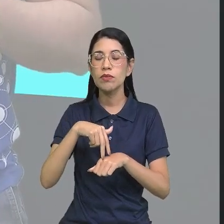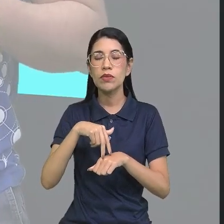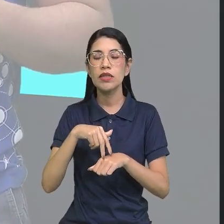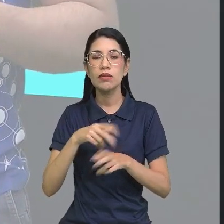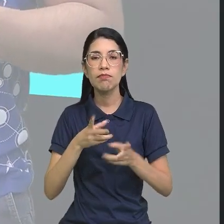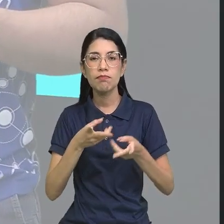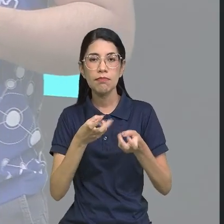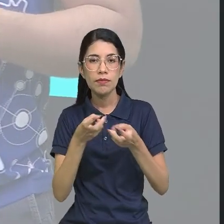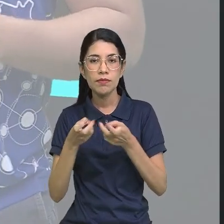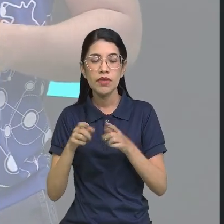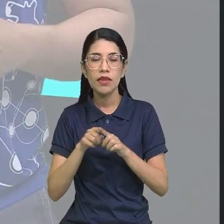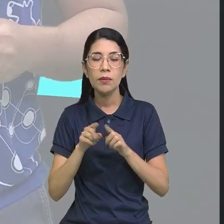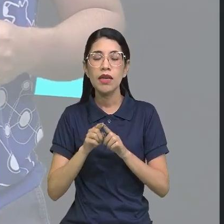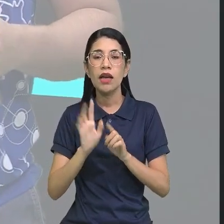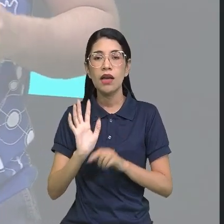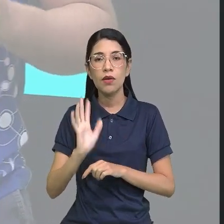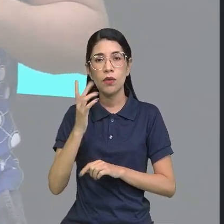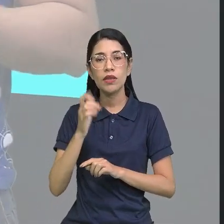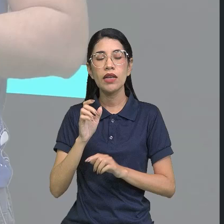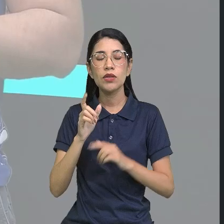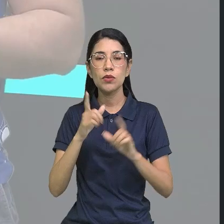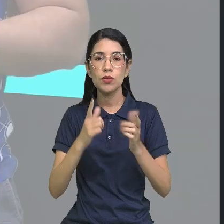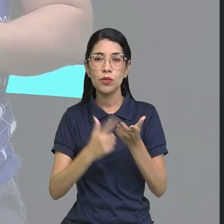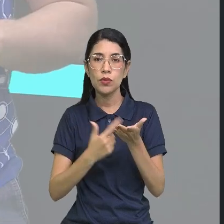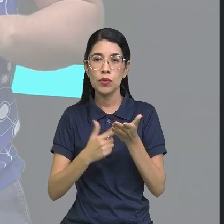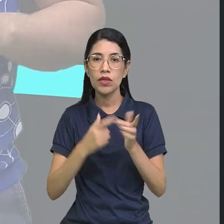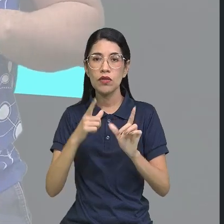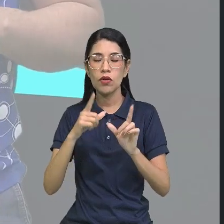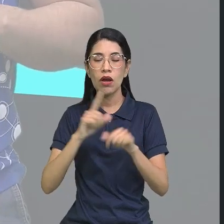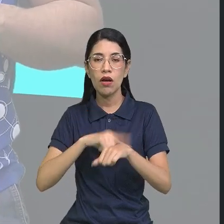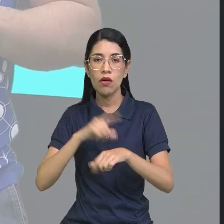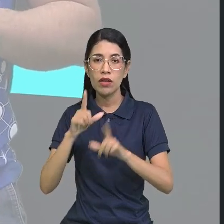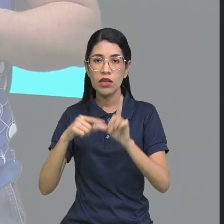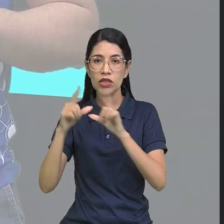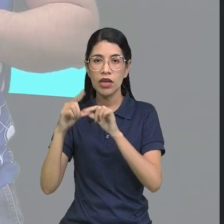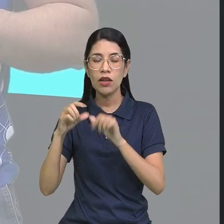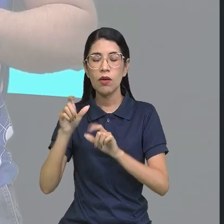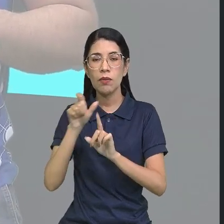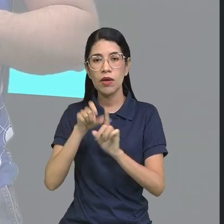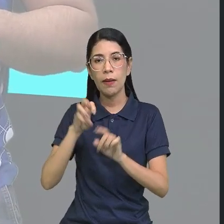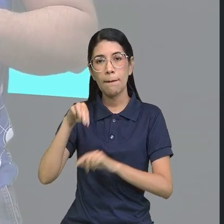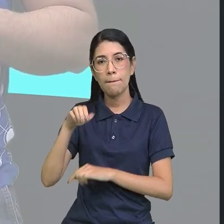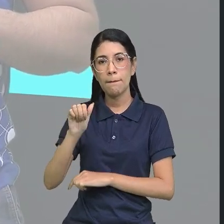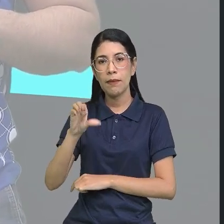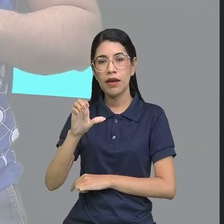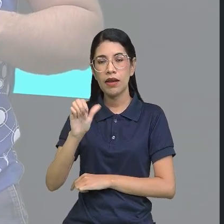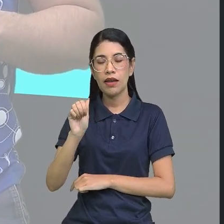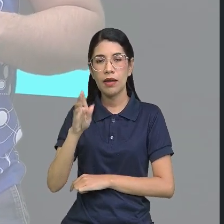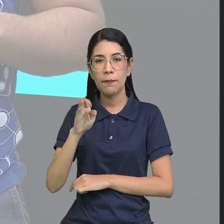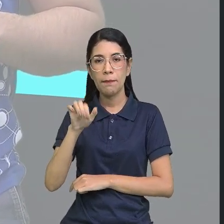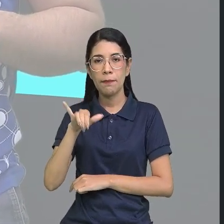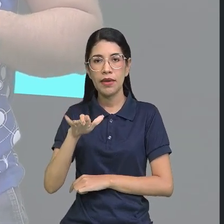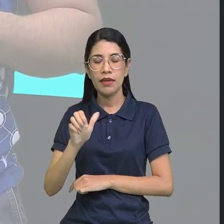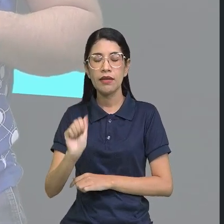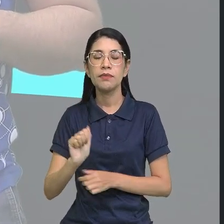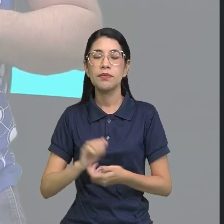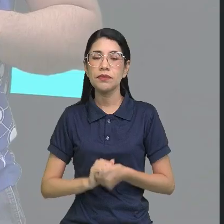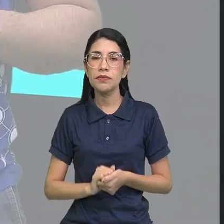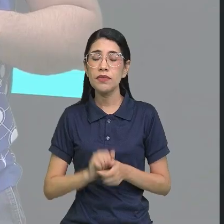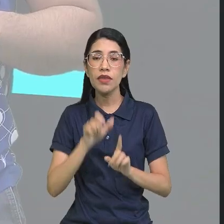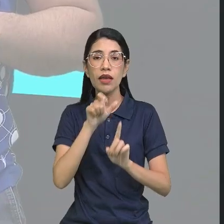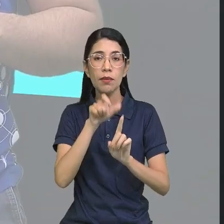ocorre também na obra aqui, na Hora da Estrela, com Macabeia. A gente sabe que Macabeia é uma